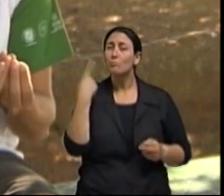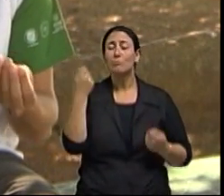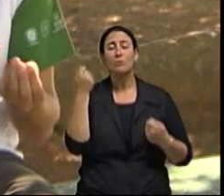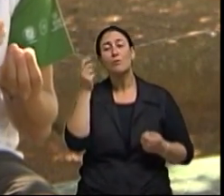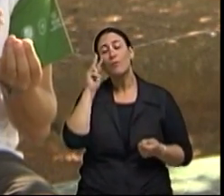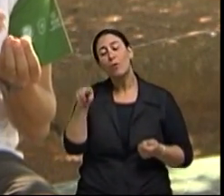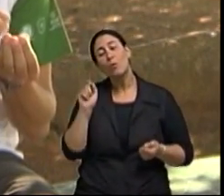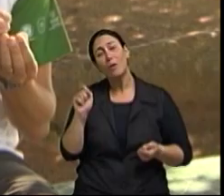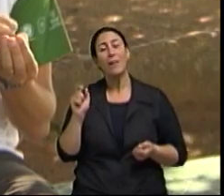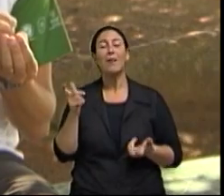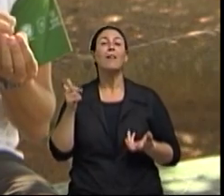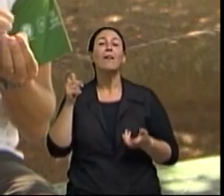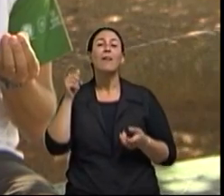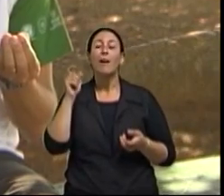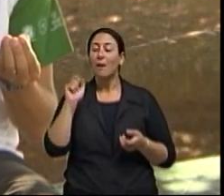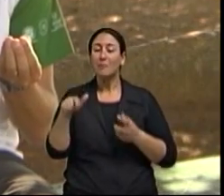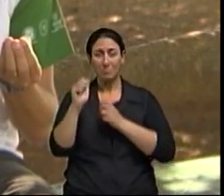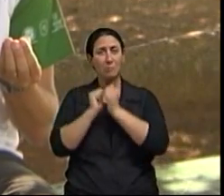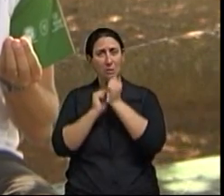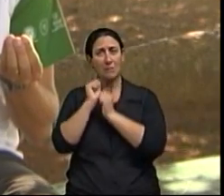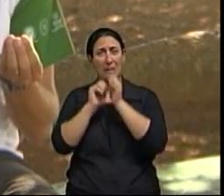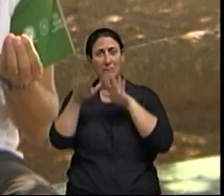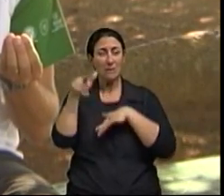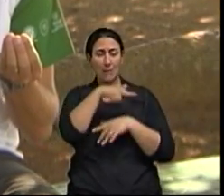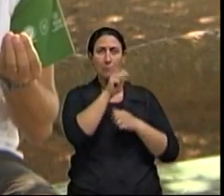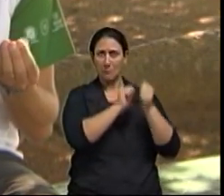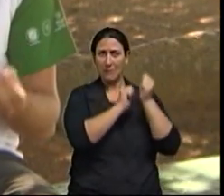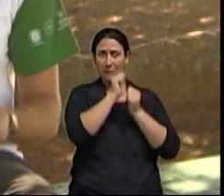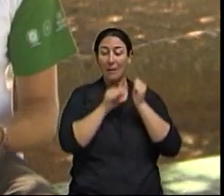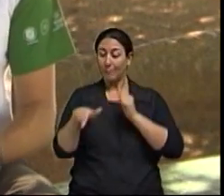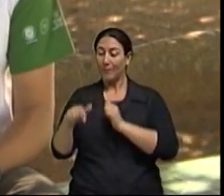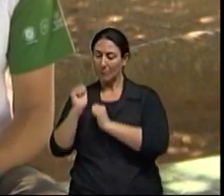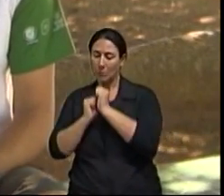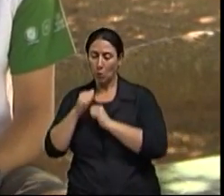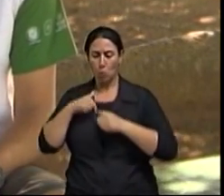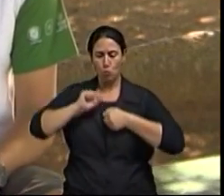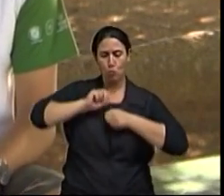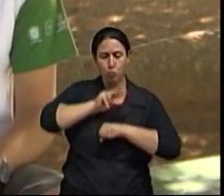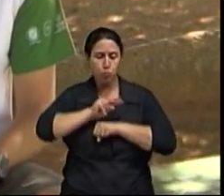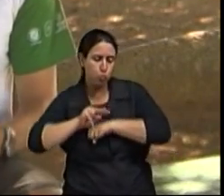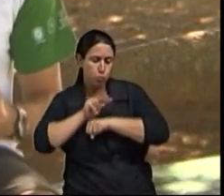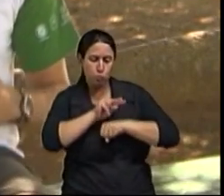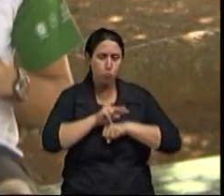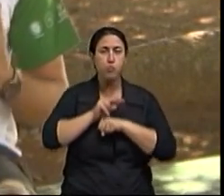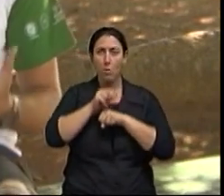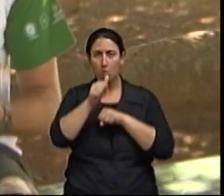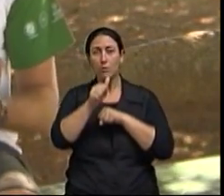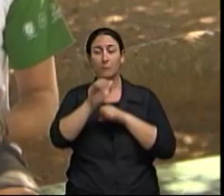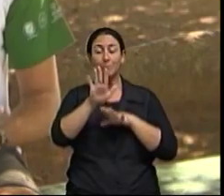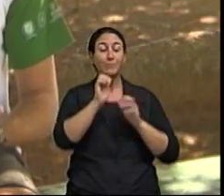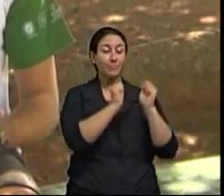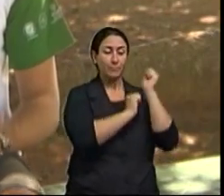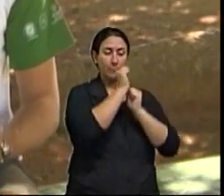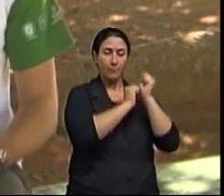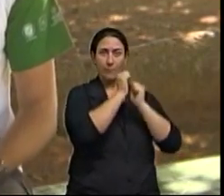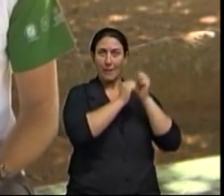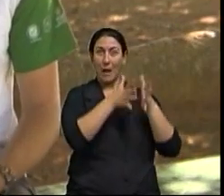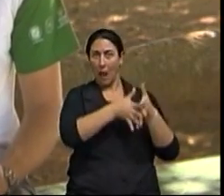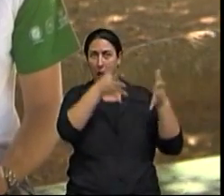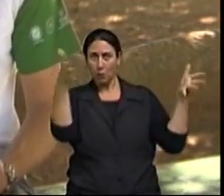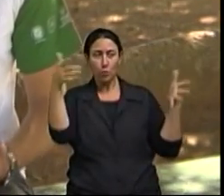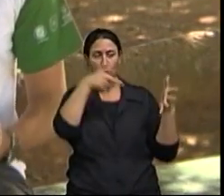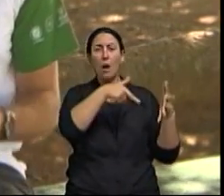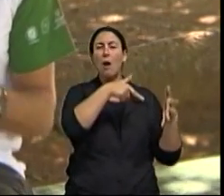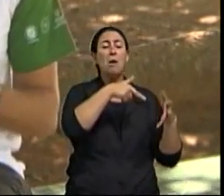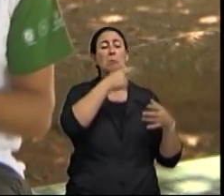sua empresa, muitas vezes ele não transfere essa ação para a sua própria casa. Já o micro e pequeno empresário não, porque a sua vida se confunde com a vida